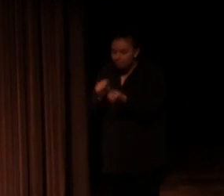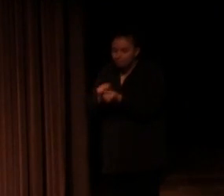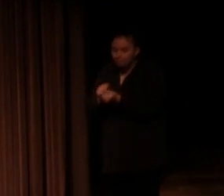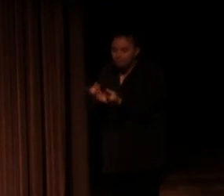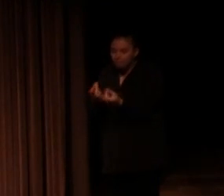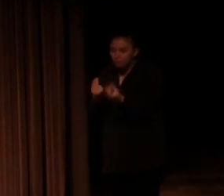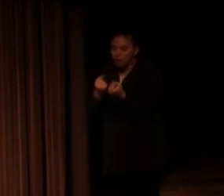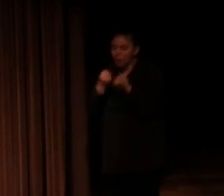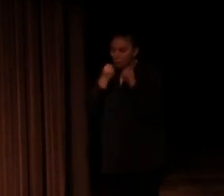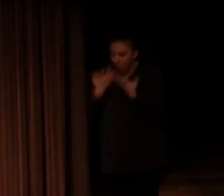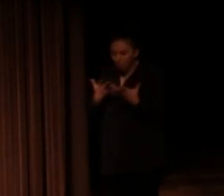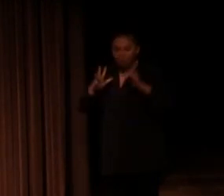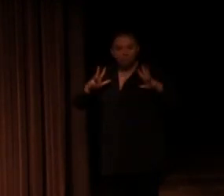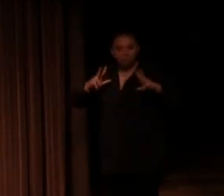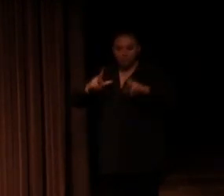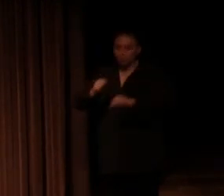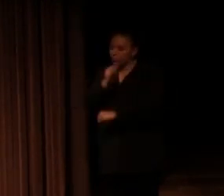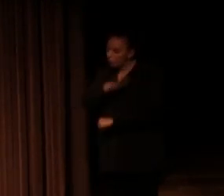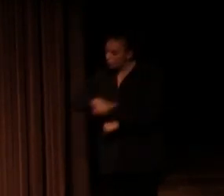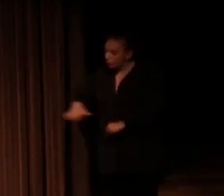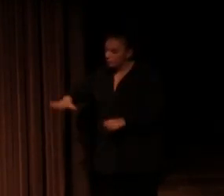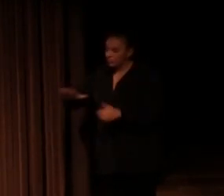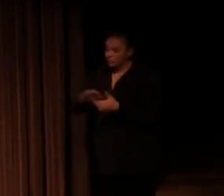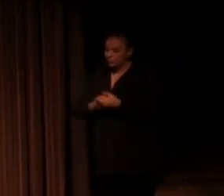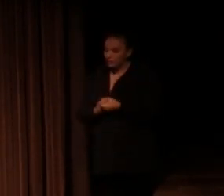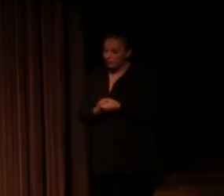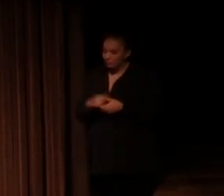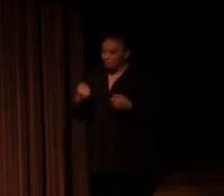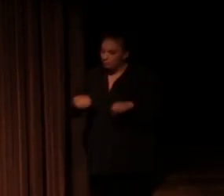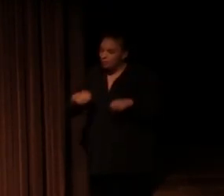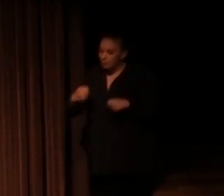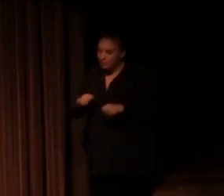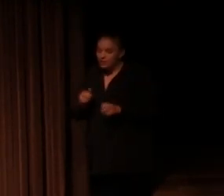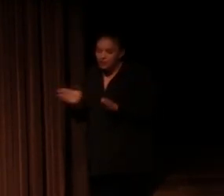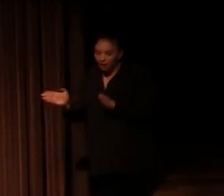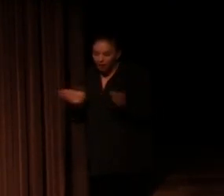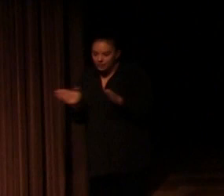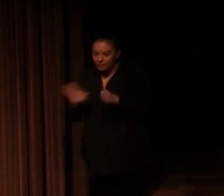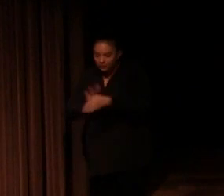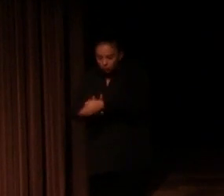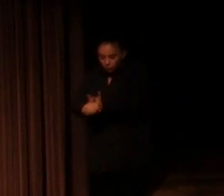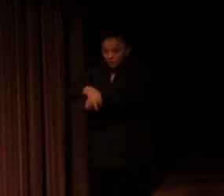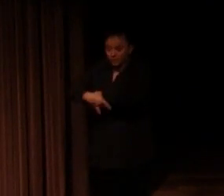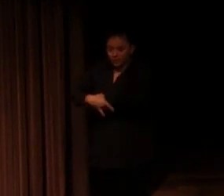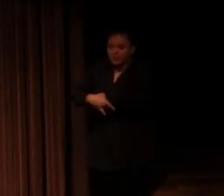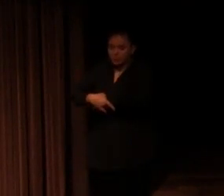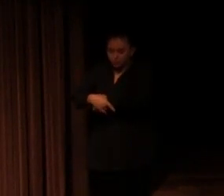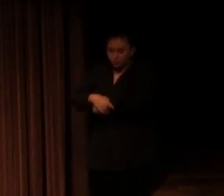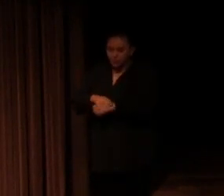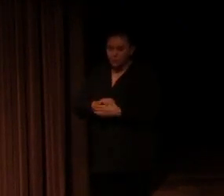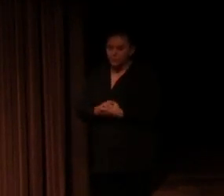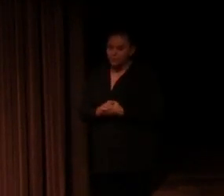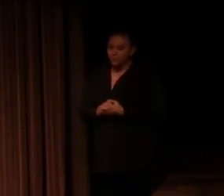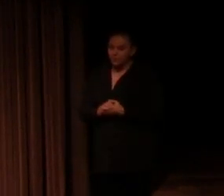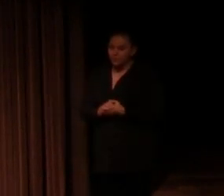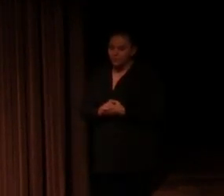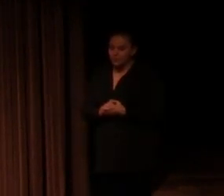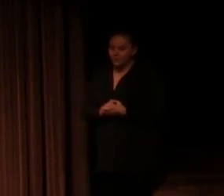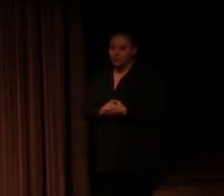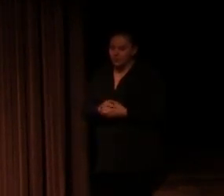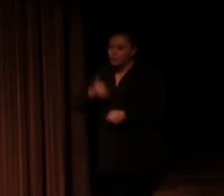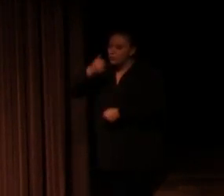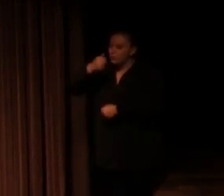que a gente faz precisamos garantir o acesso vamos colocar para dentro para que eles possam estar sob olhar sob as vistas da gestão pública